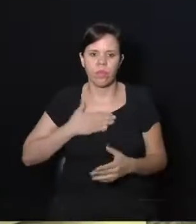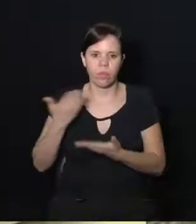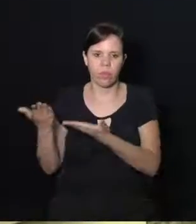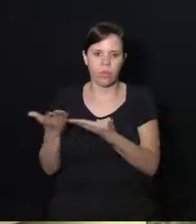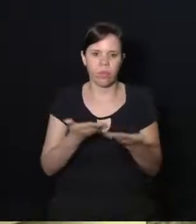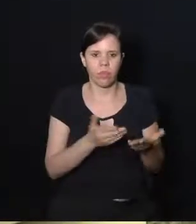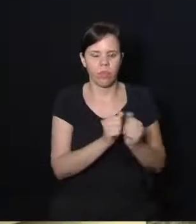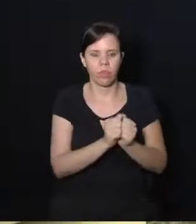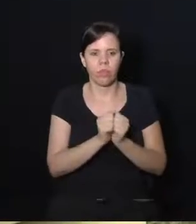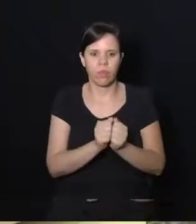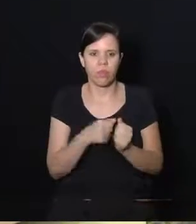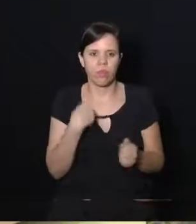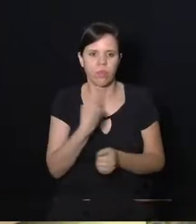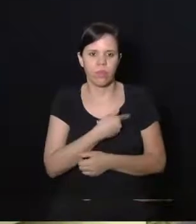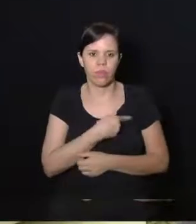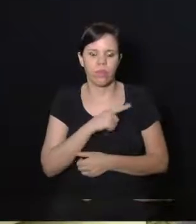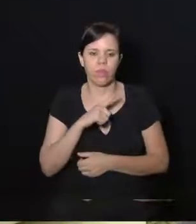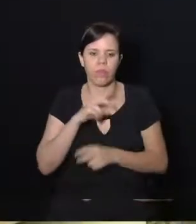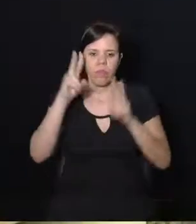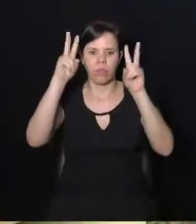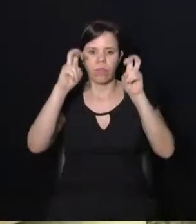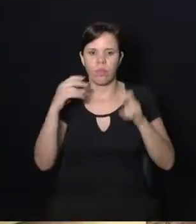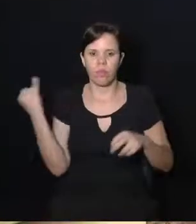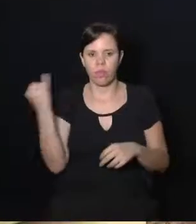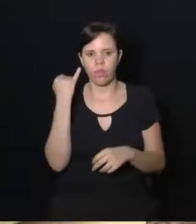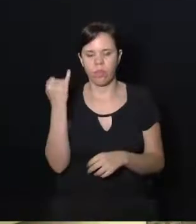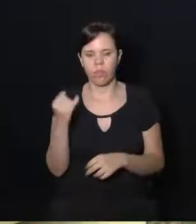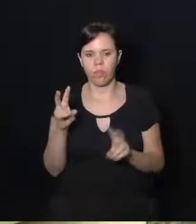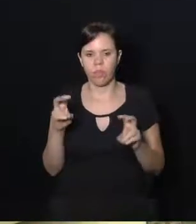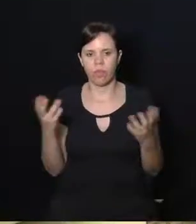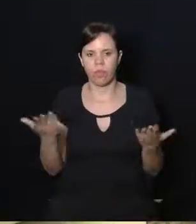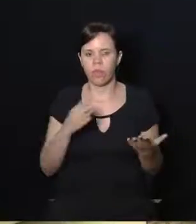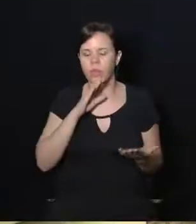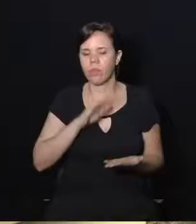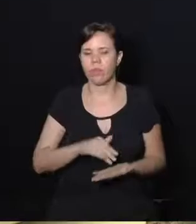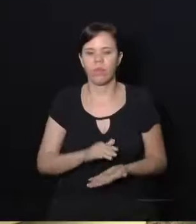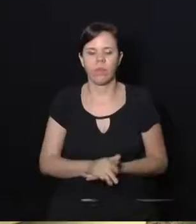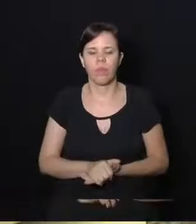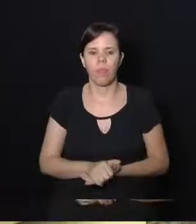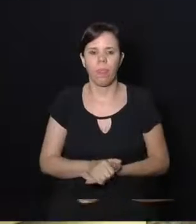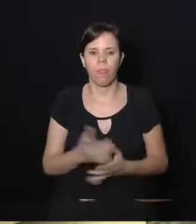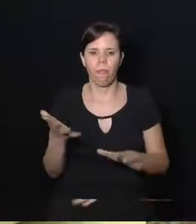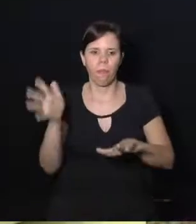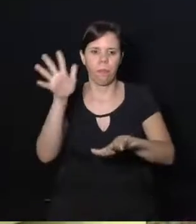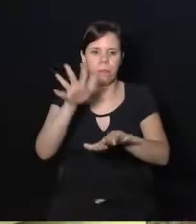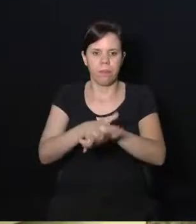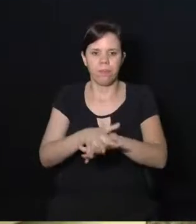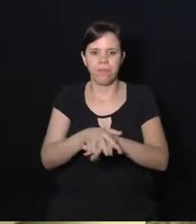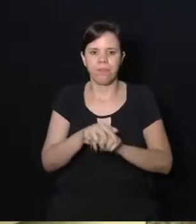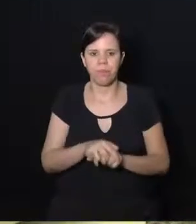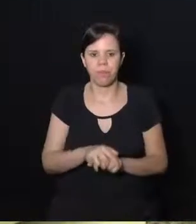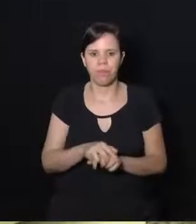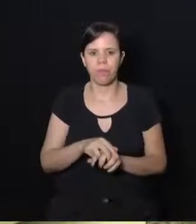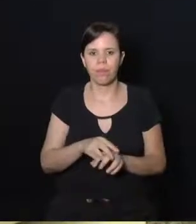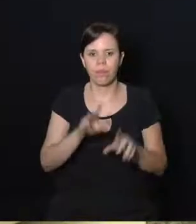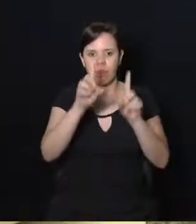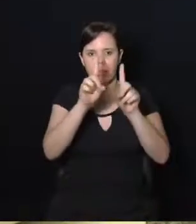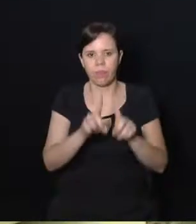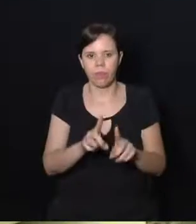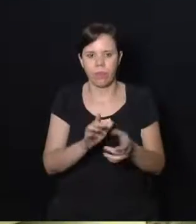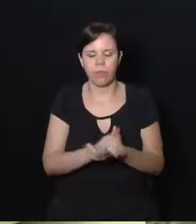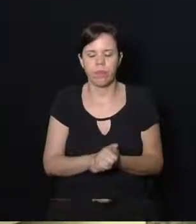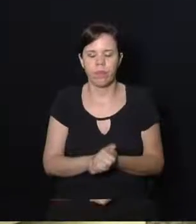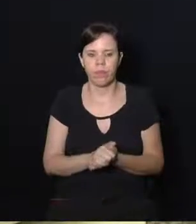estar aqui conosco em temas tão importantes como o que nós ouvimos nessa tarde, que é a inclusão das pessoas.